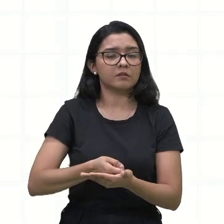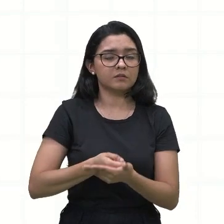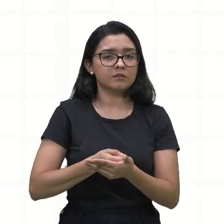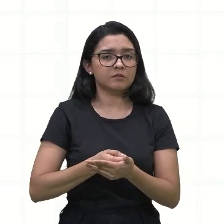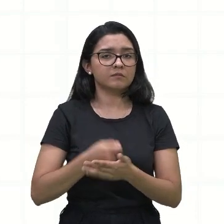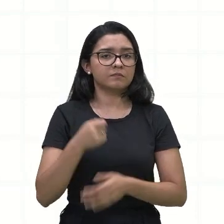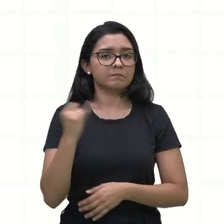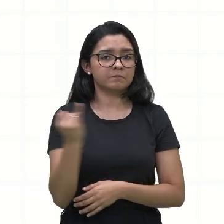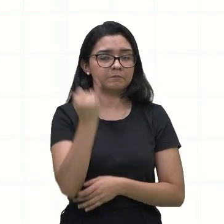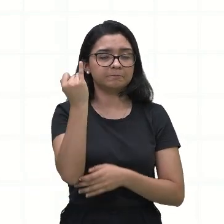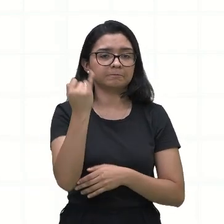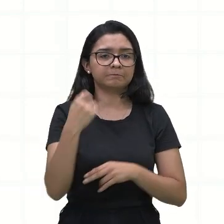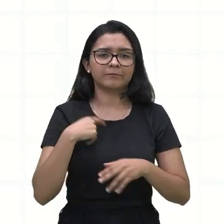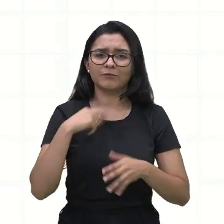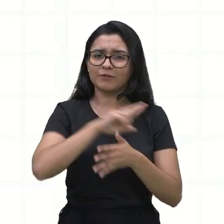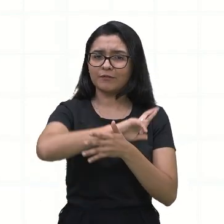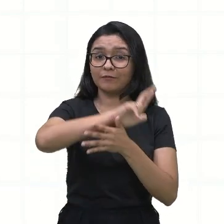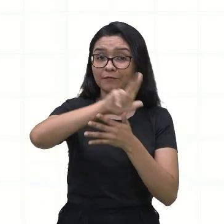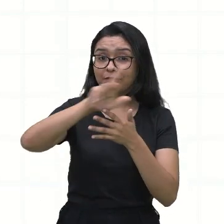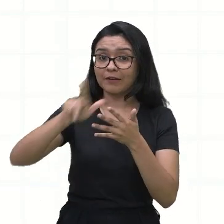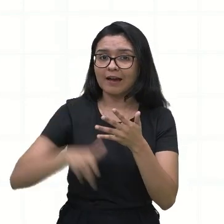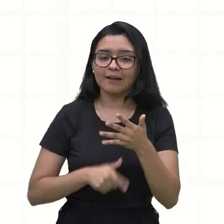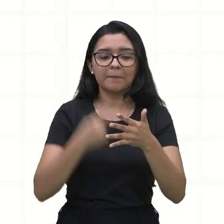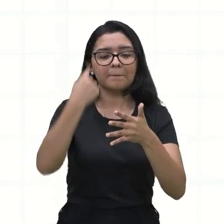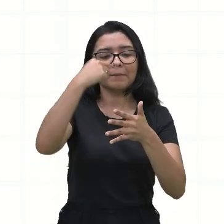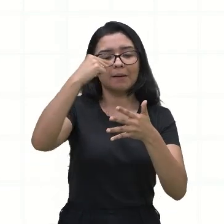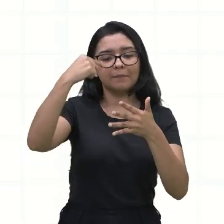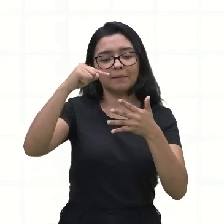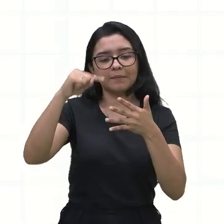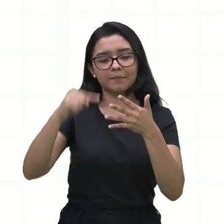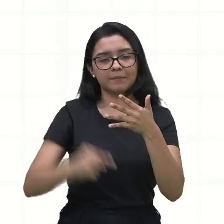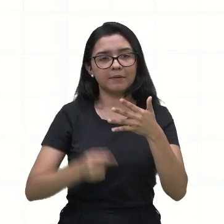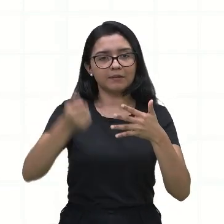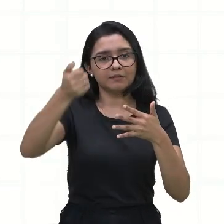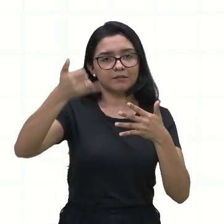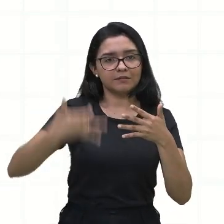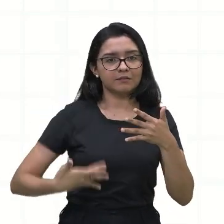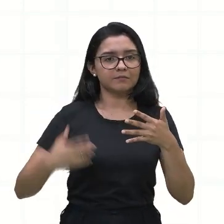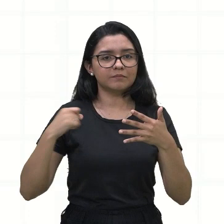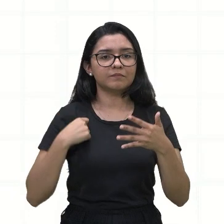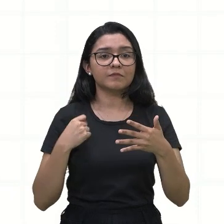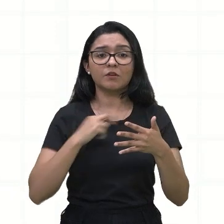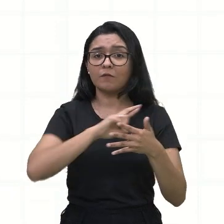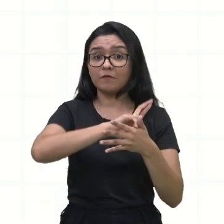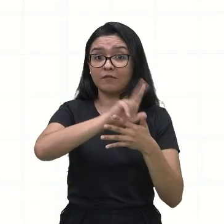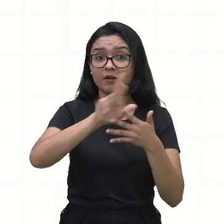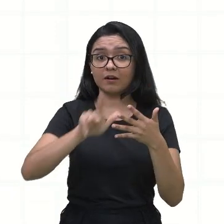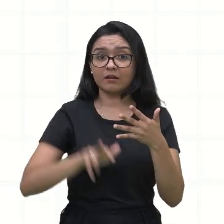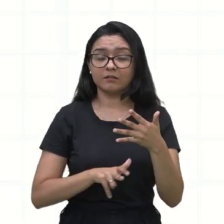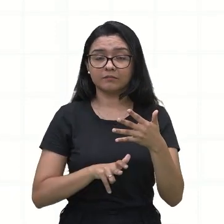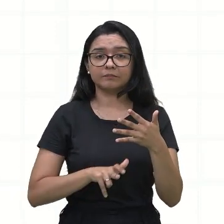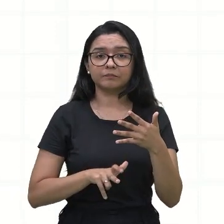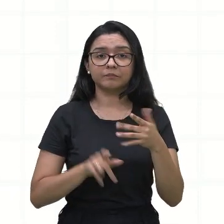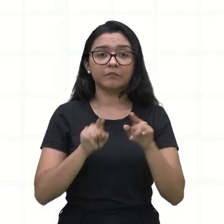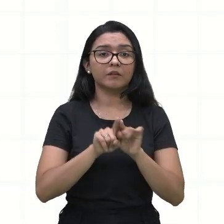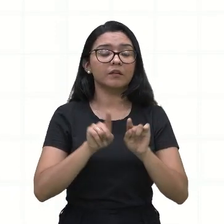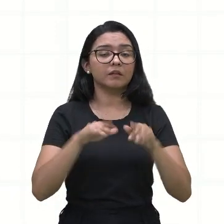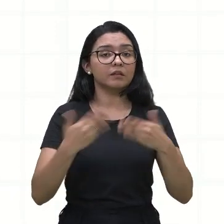importantes. Então são muitas, olha aqui o texto que ele começa escrevendo, ele diz assim, ó, são muitas situações.